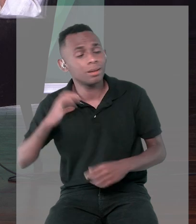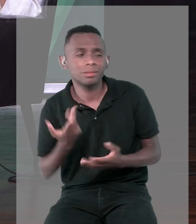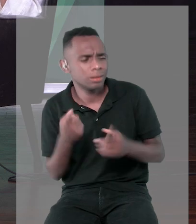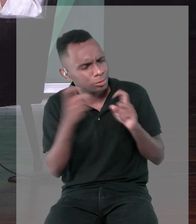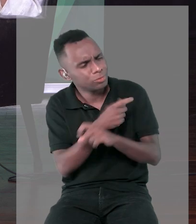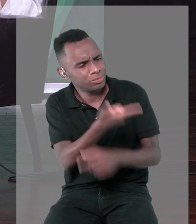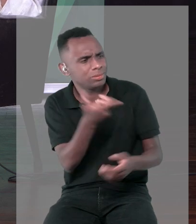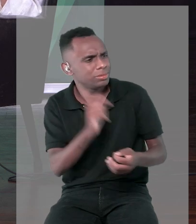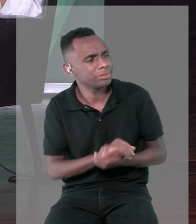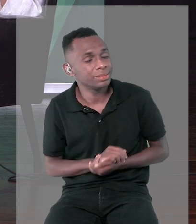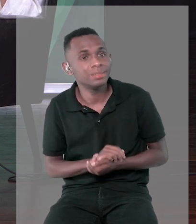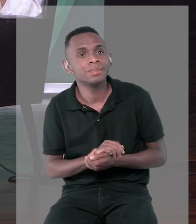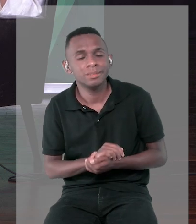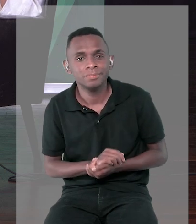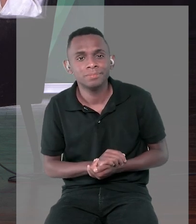fala.